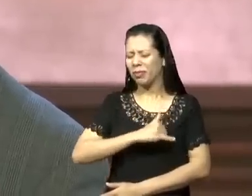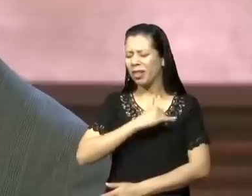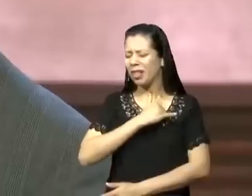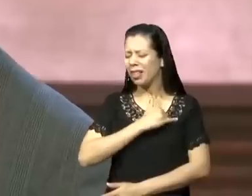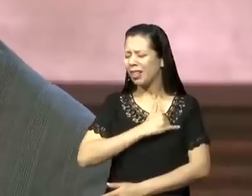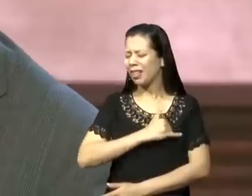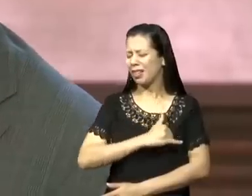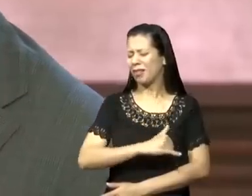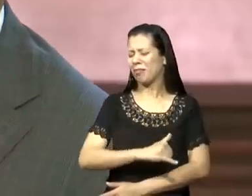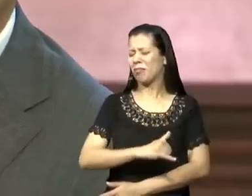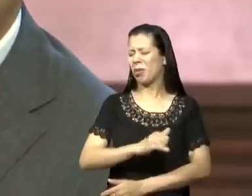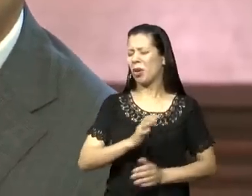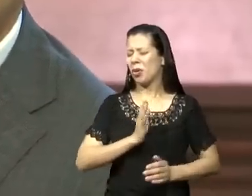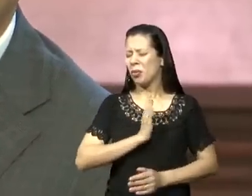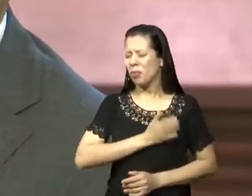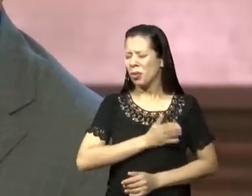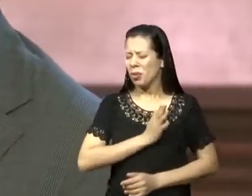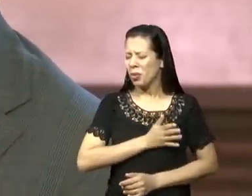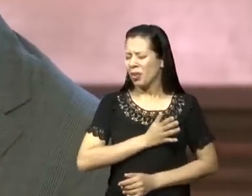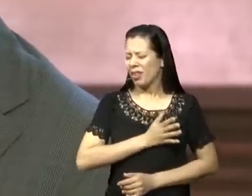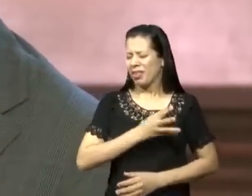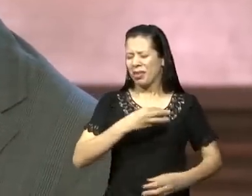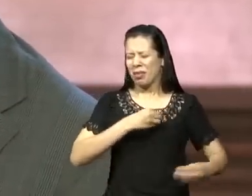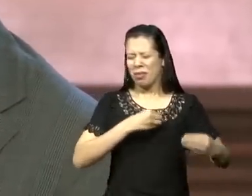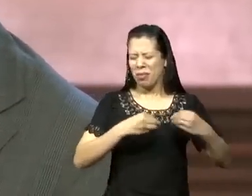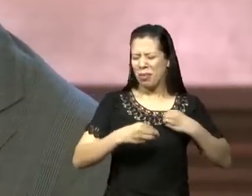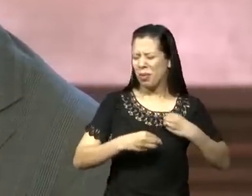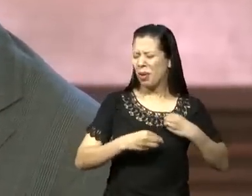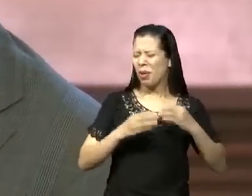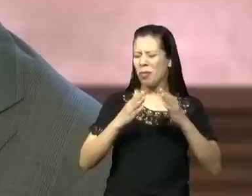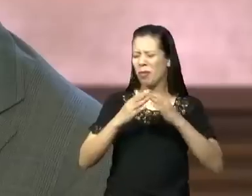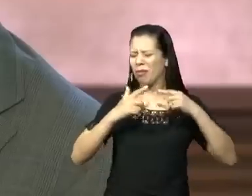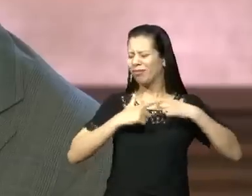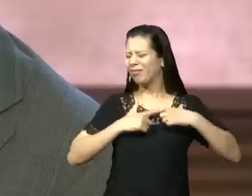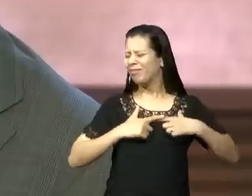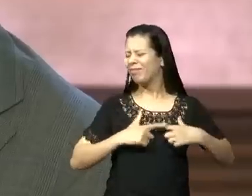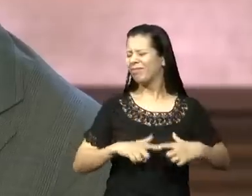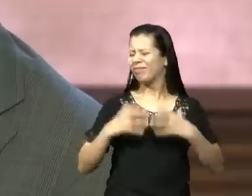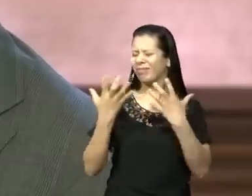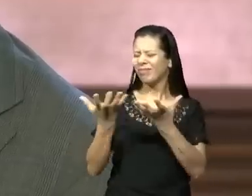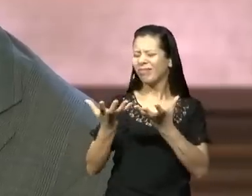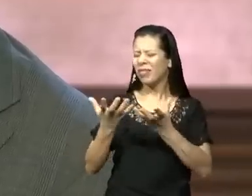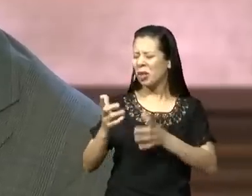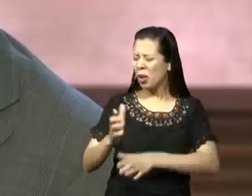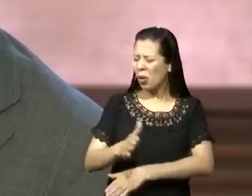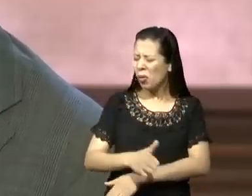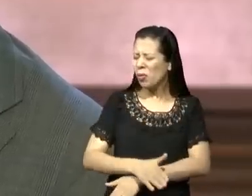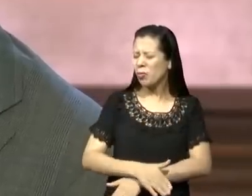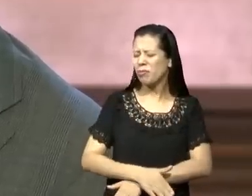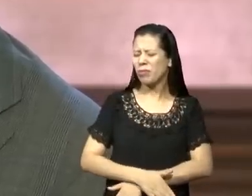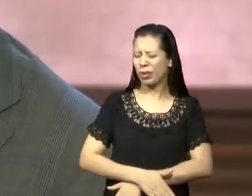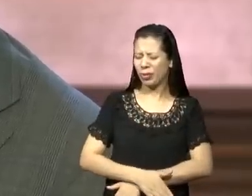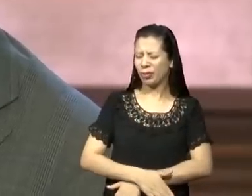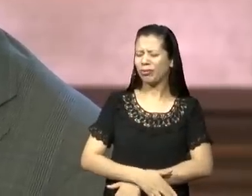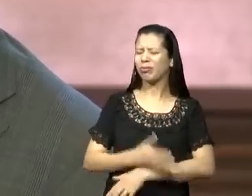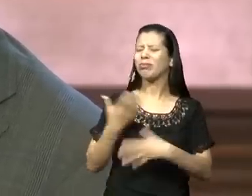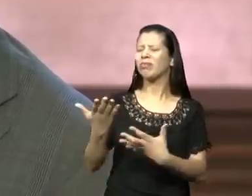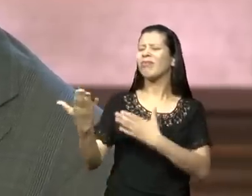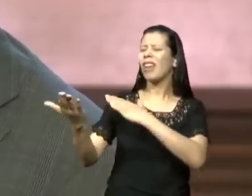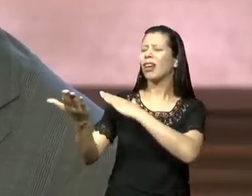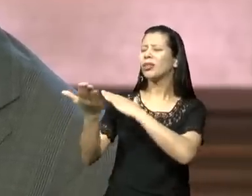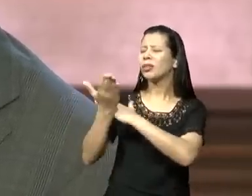perdoa os nossos pecados e nos deu humildade de reconhecer que precisamos da